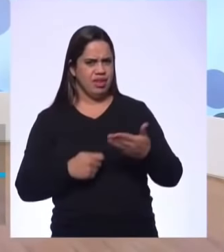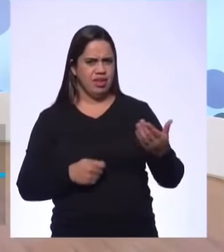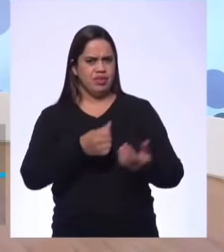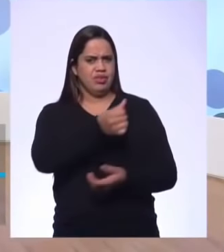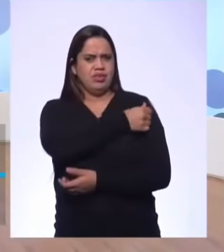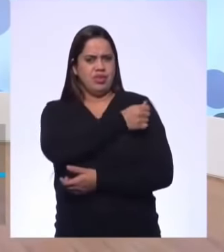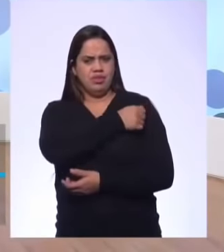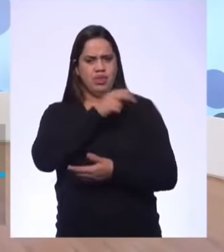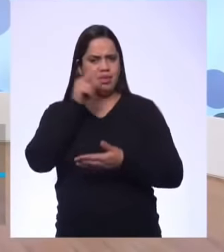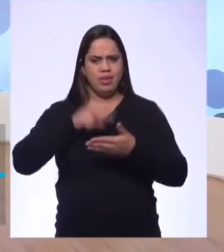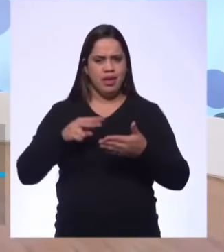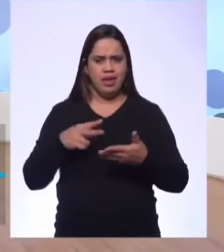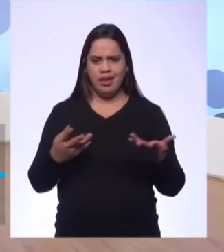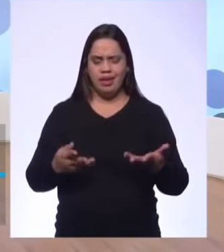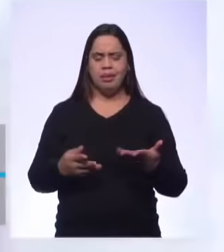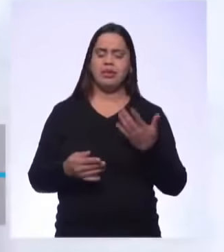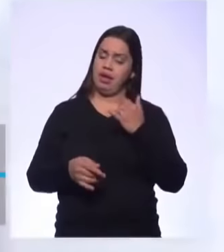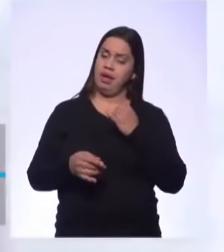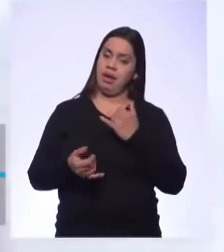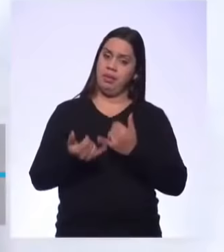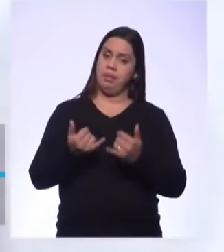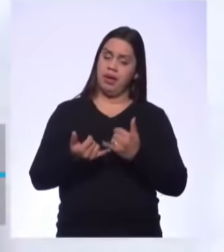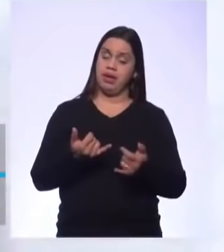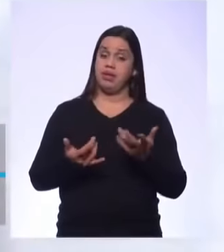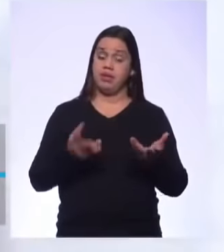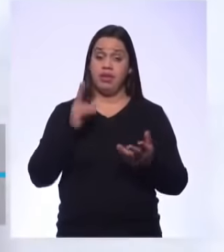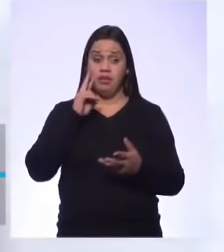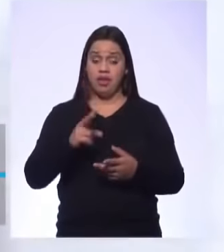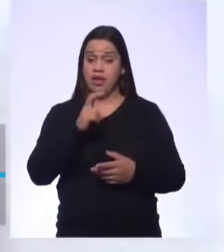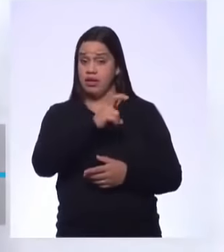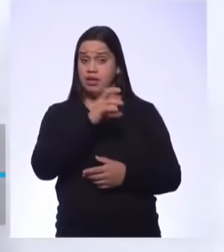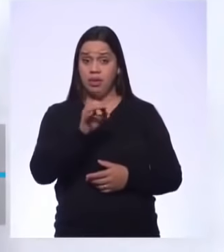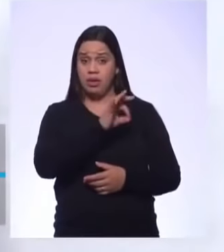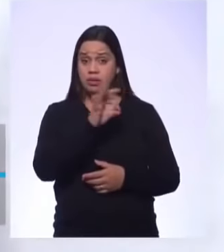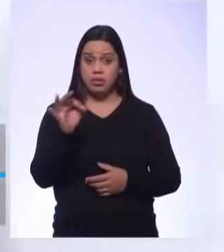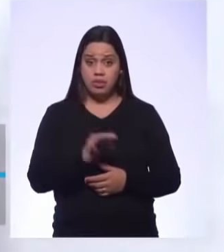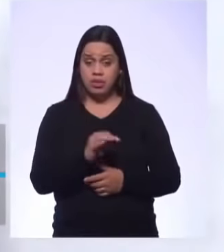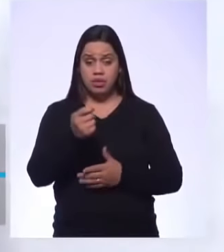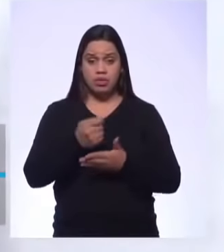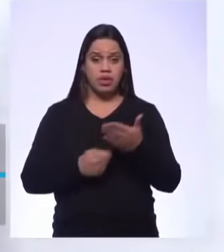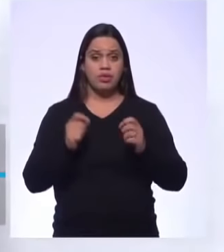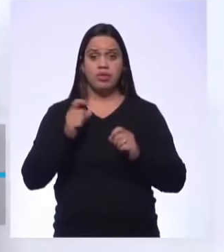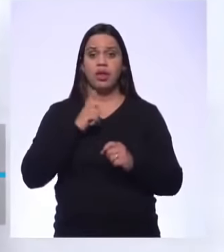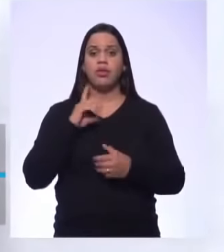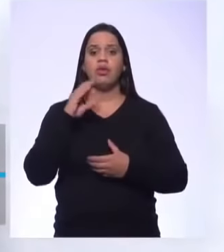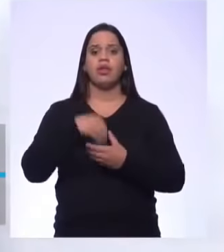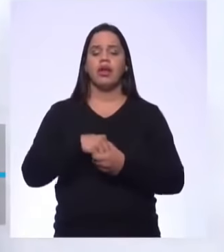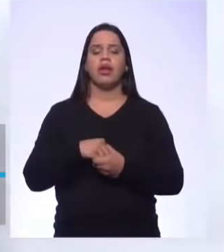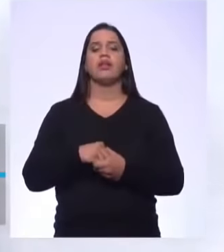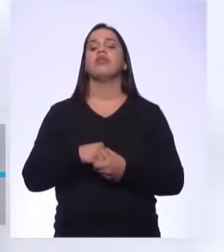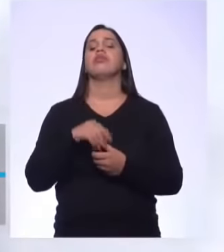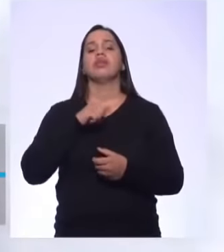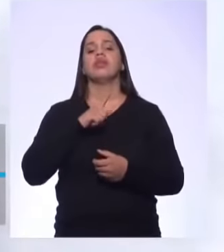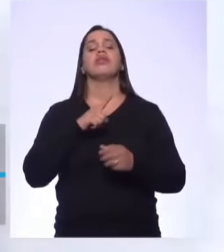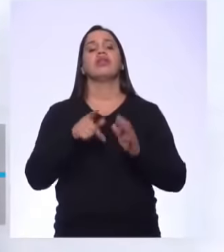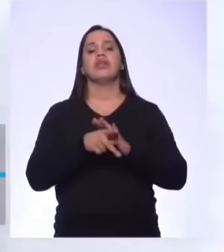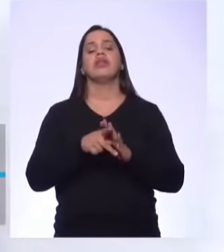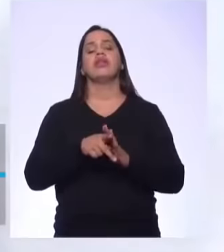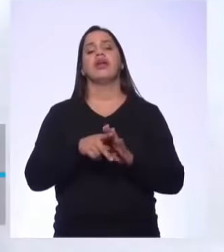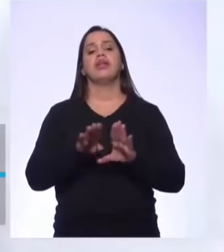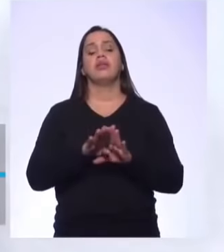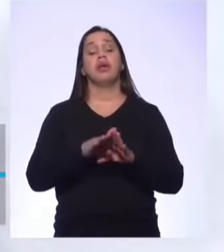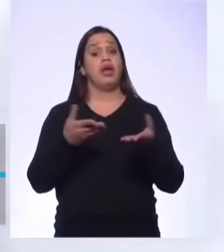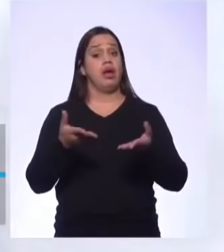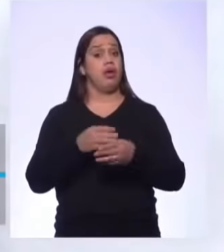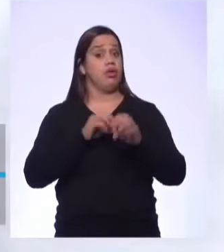português também, né? 50% do texto está em cognato, tá? Então, eu ainda vou ensinar uma técnica para você